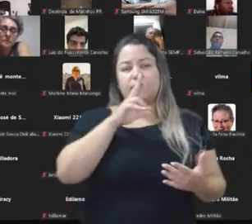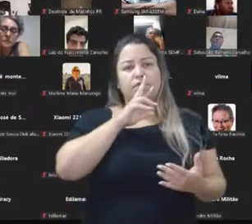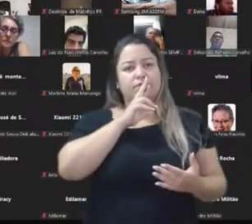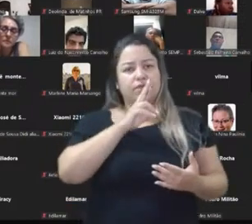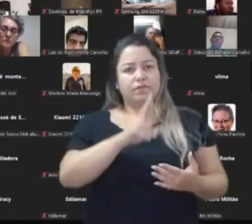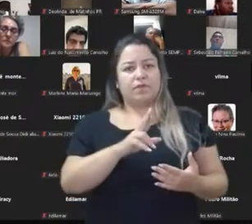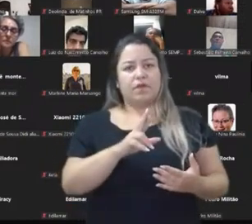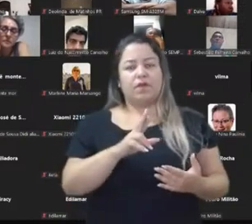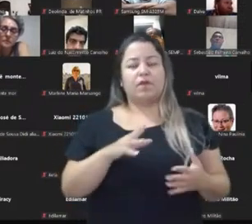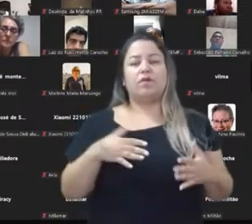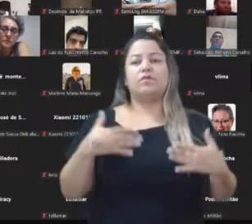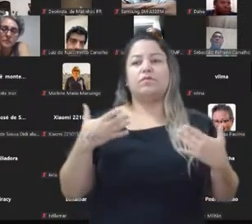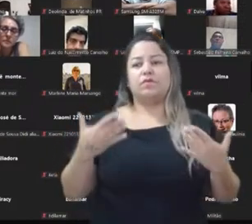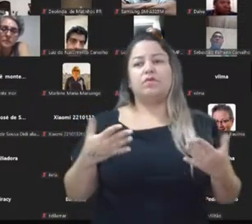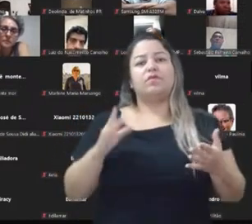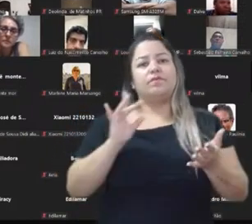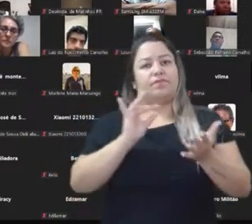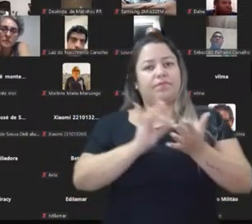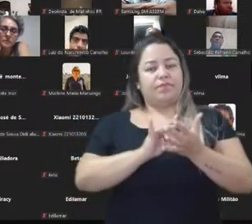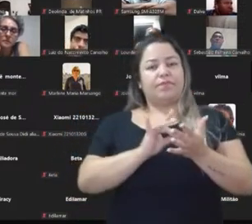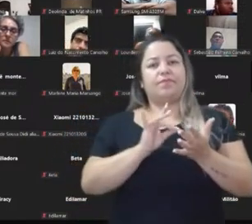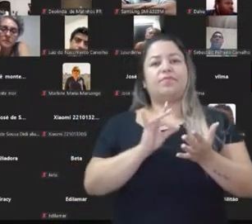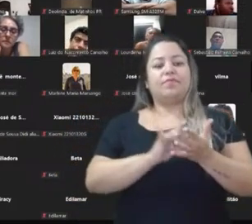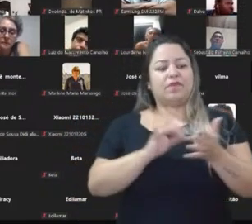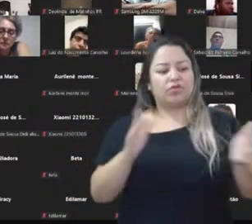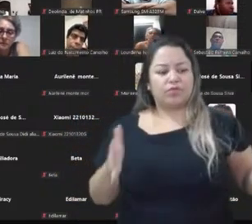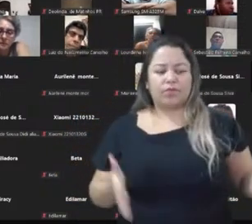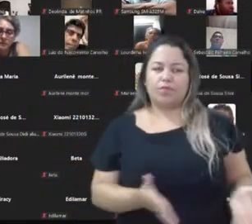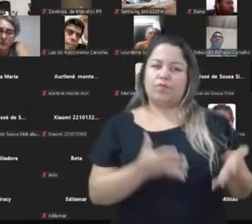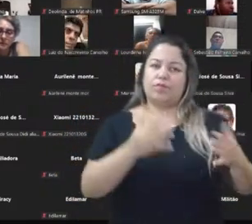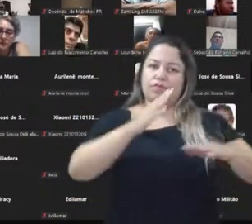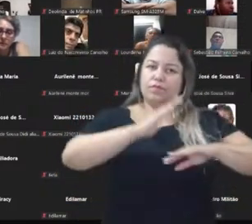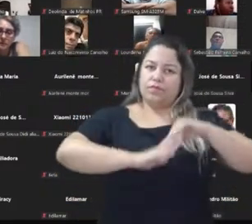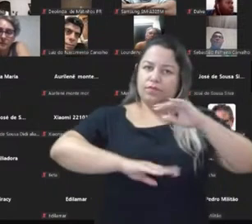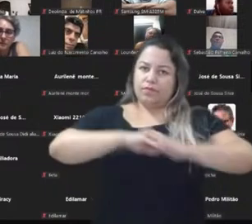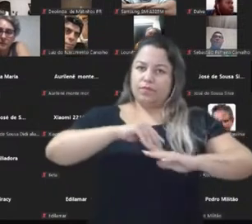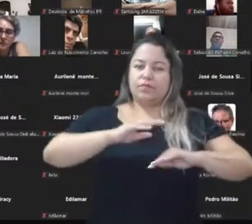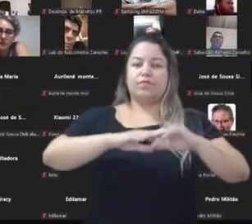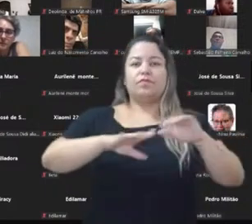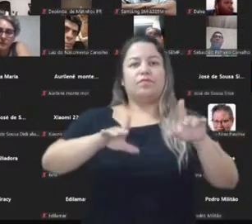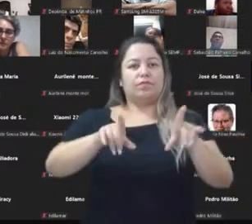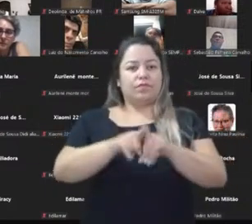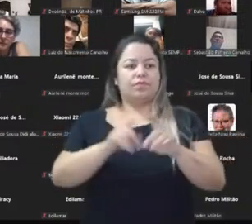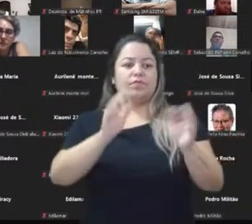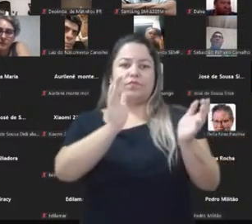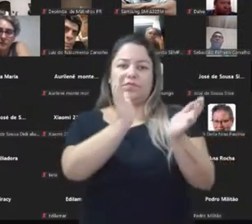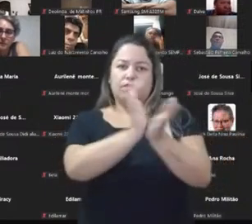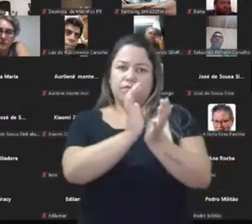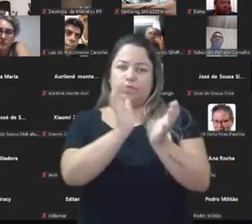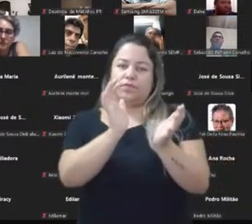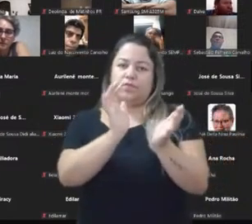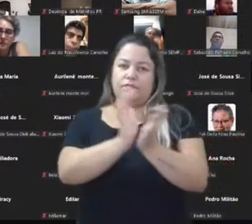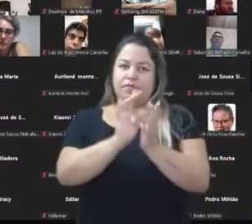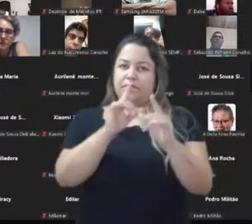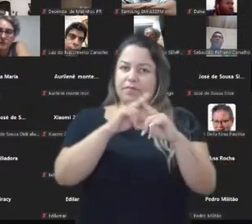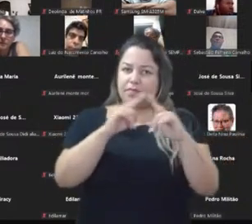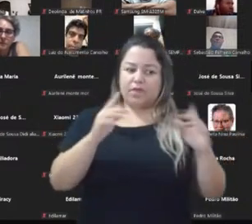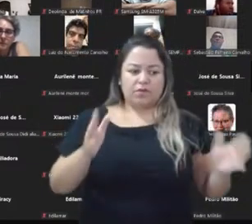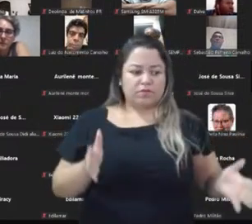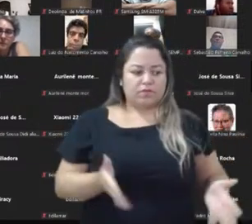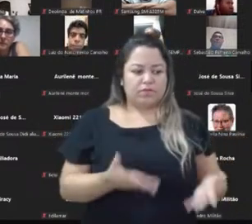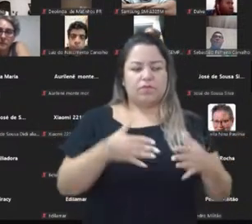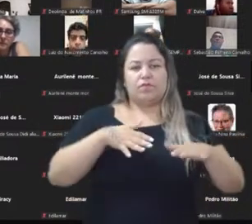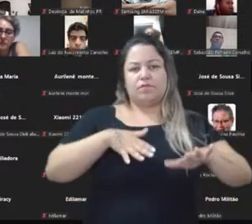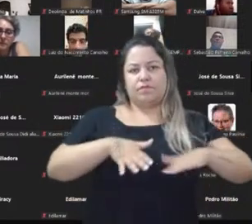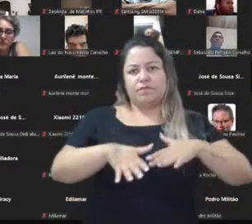Adrianinha aqui Claro a vontade é tem que estimular ações né estimular coletivos mas estimular movimentos